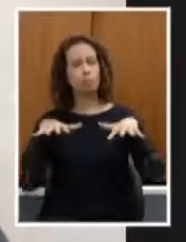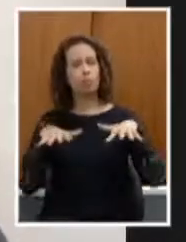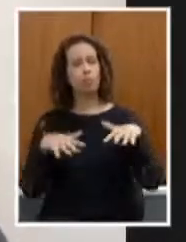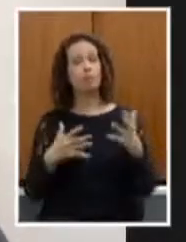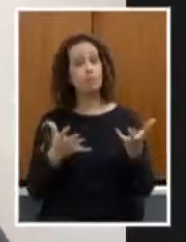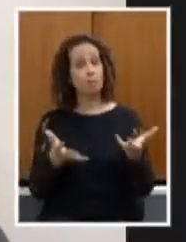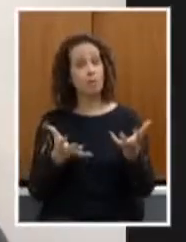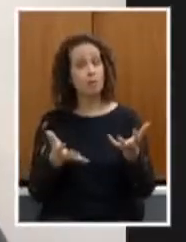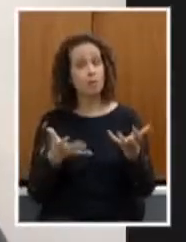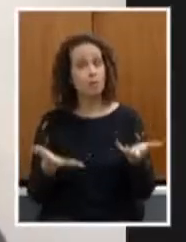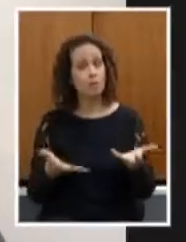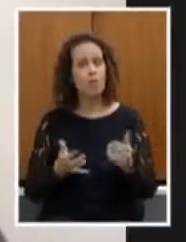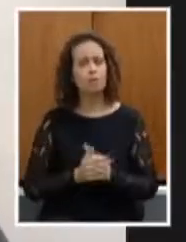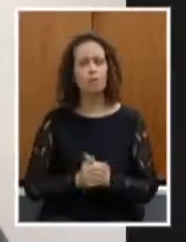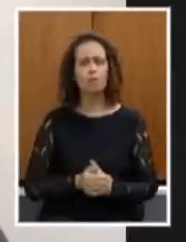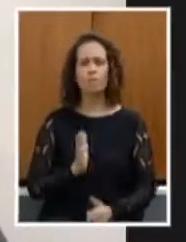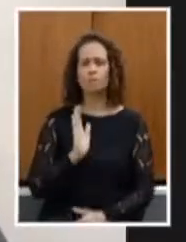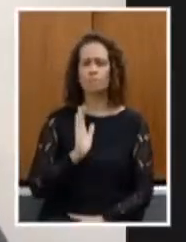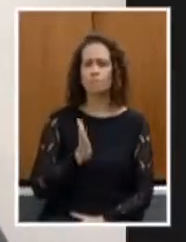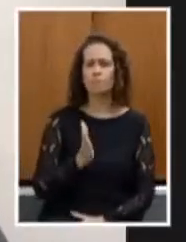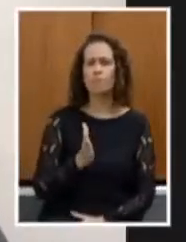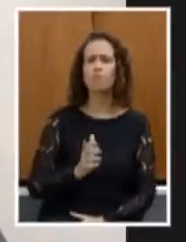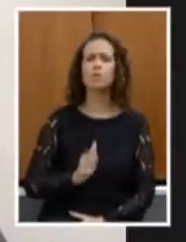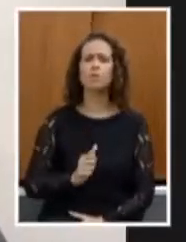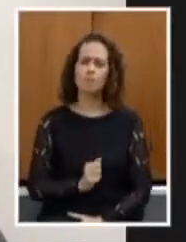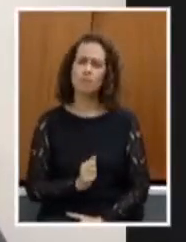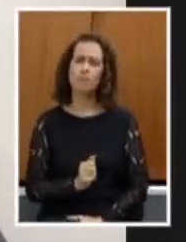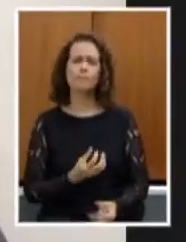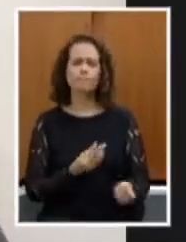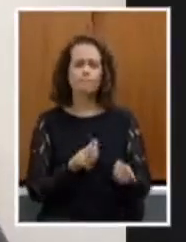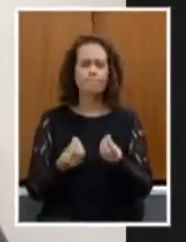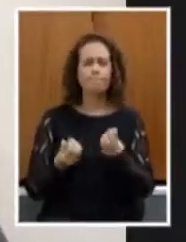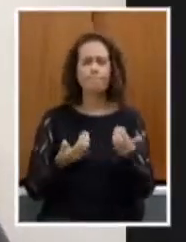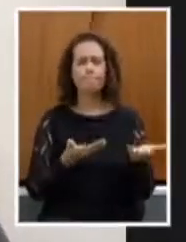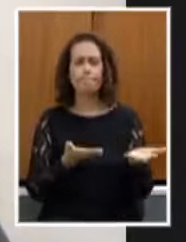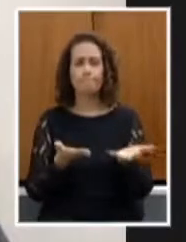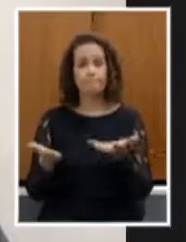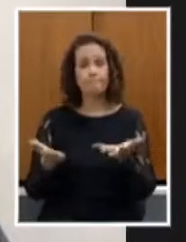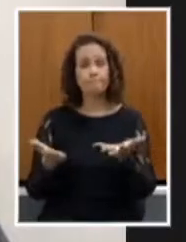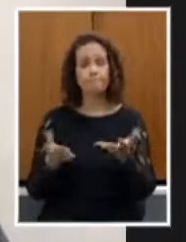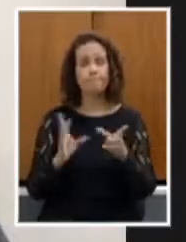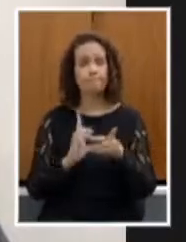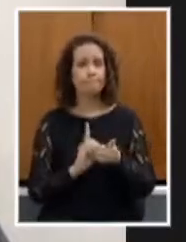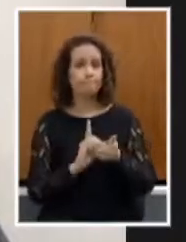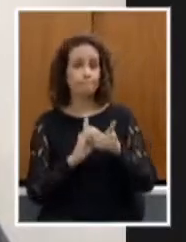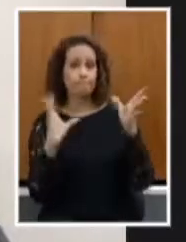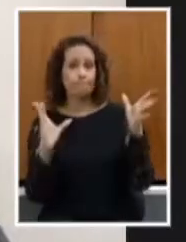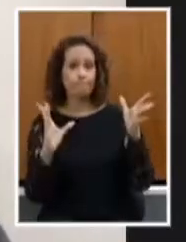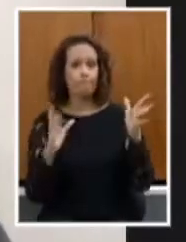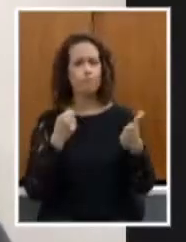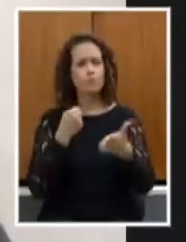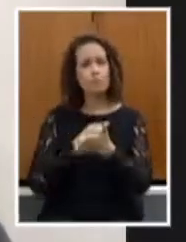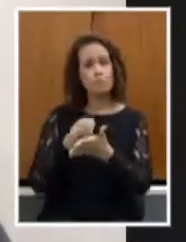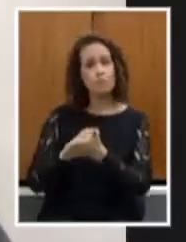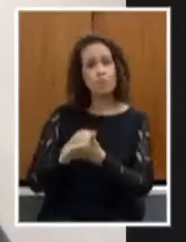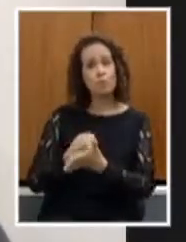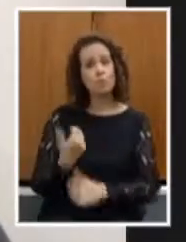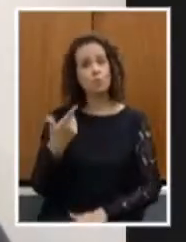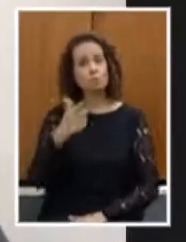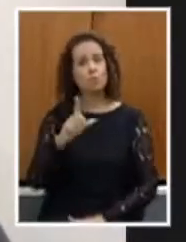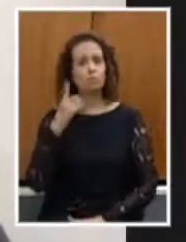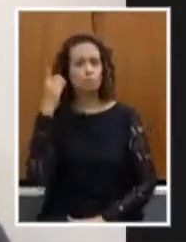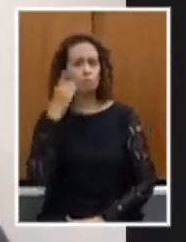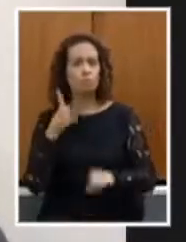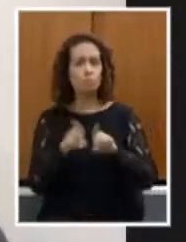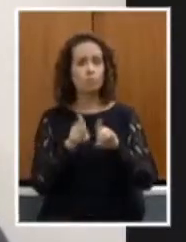que essa mesma sensibilidade que o Bloco Democracia e Luta, os demais, alguns deputados e deputadas, tivessem